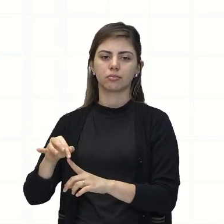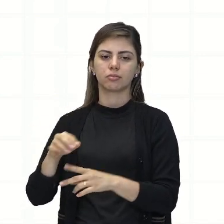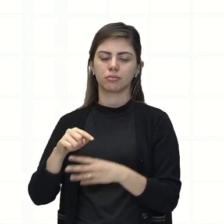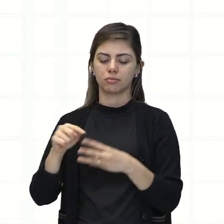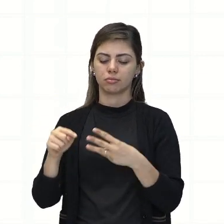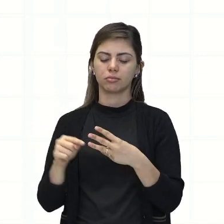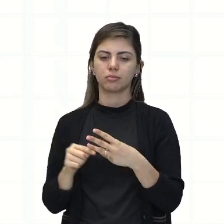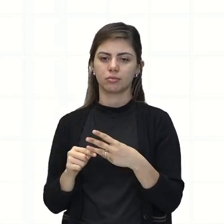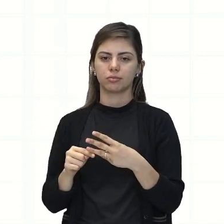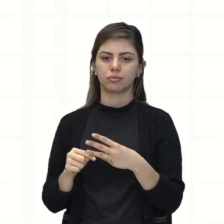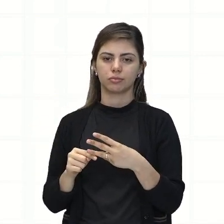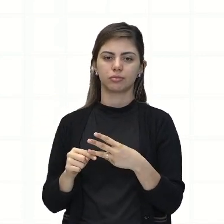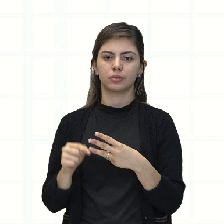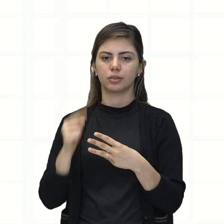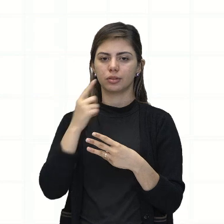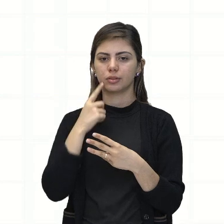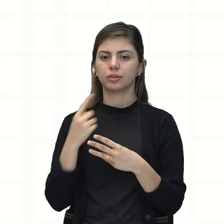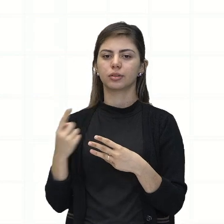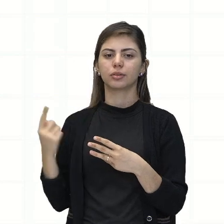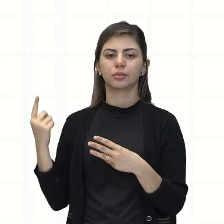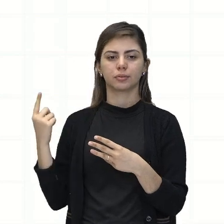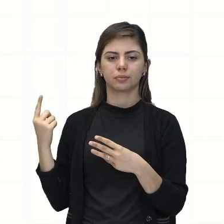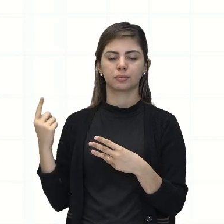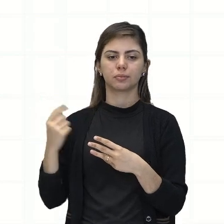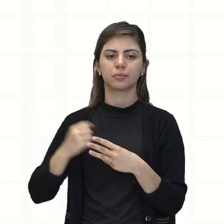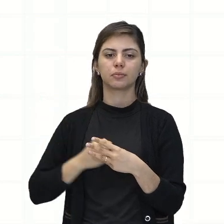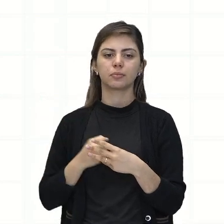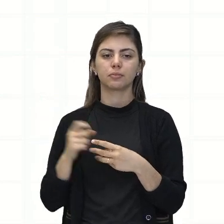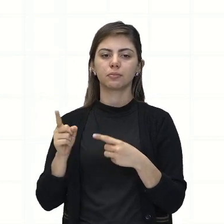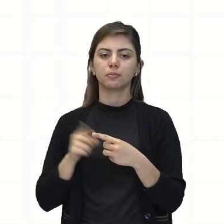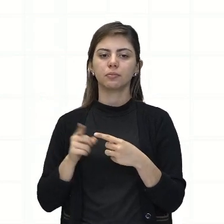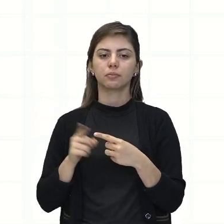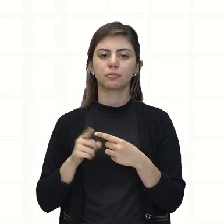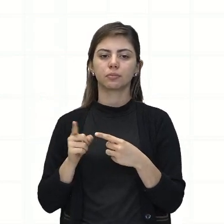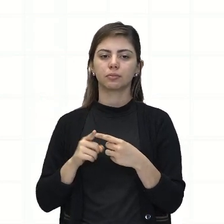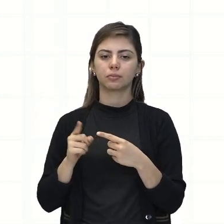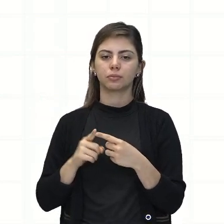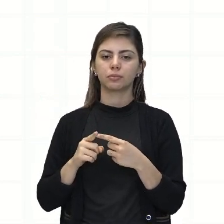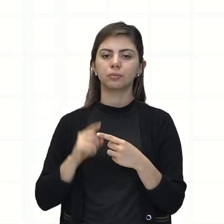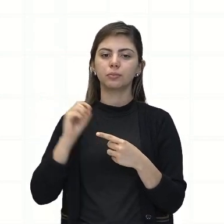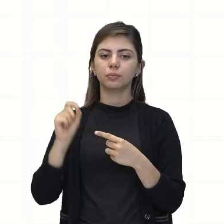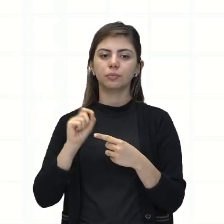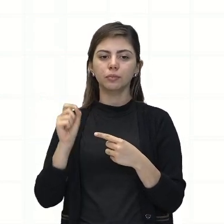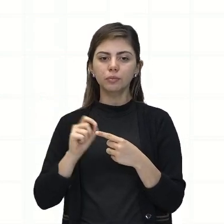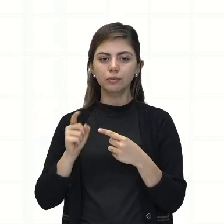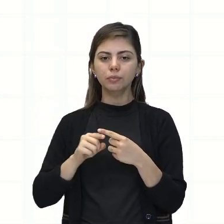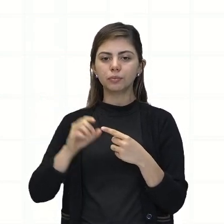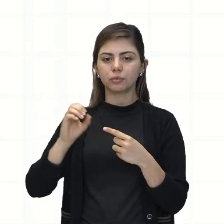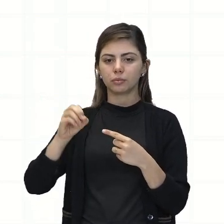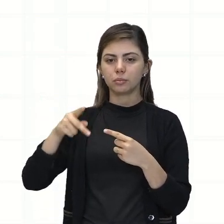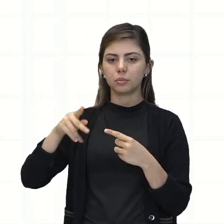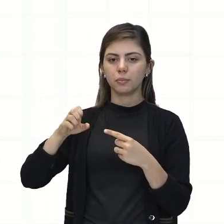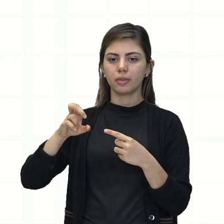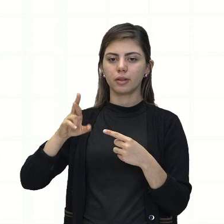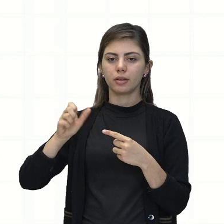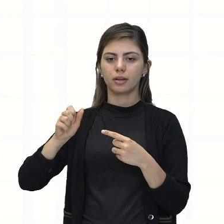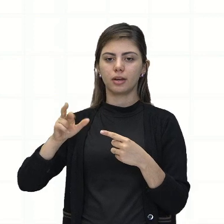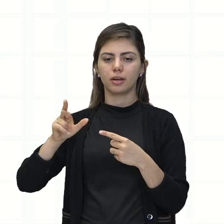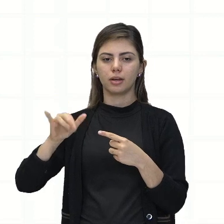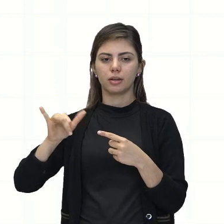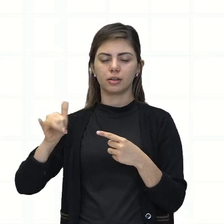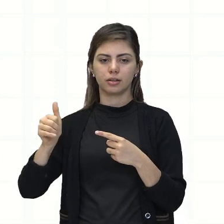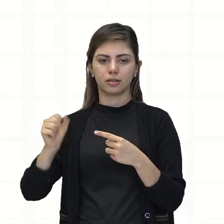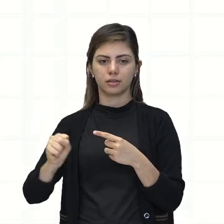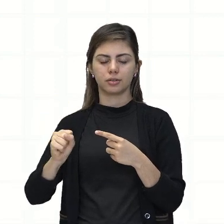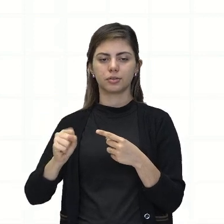3 castas diferentes. Nós temos as abelhas chamadas de operárias,